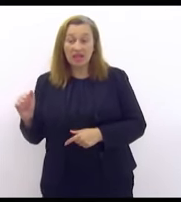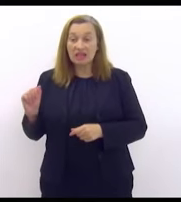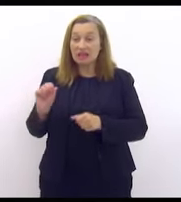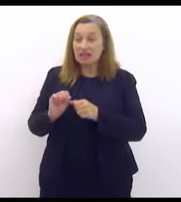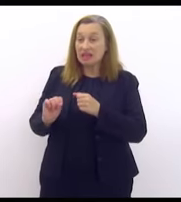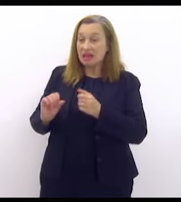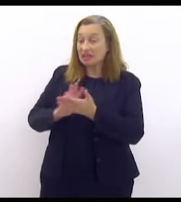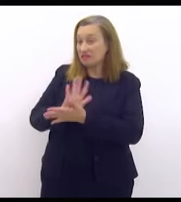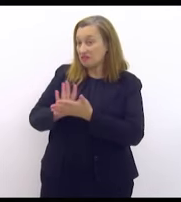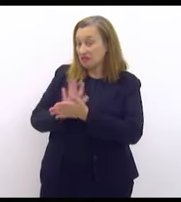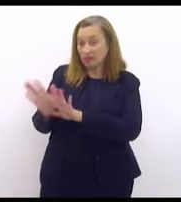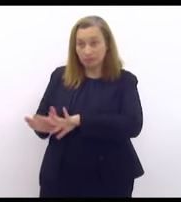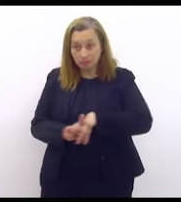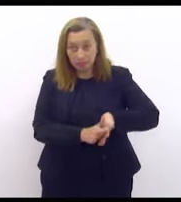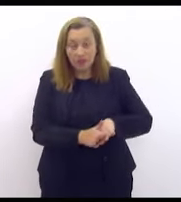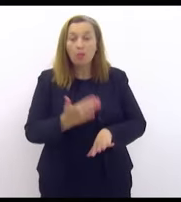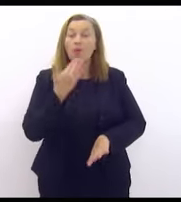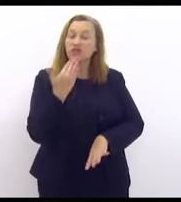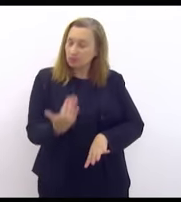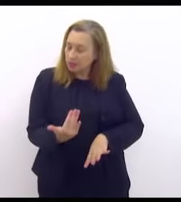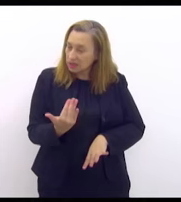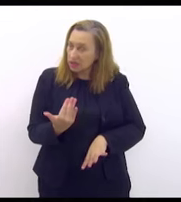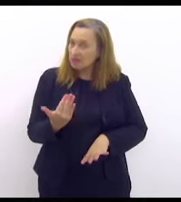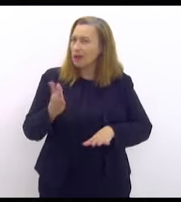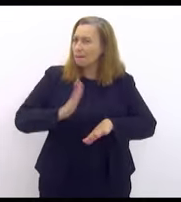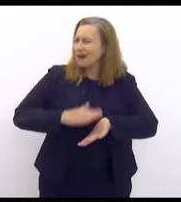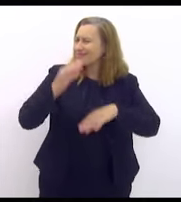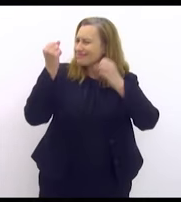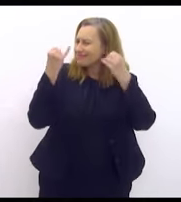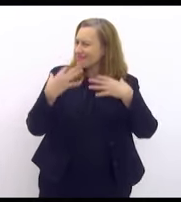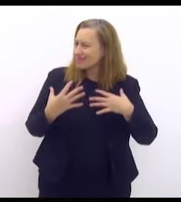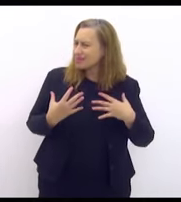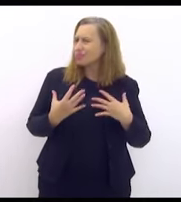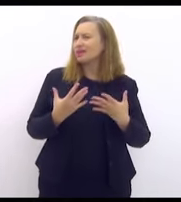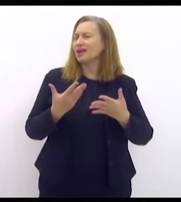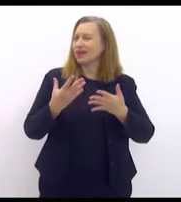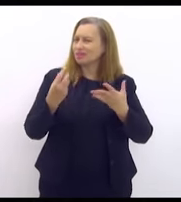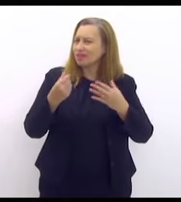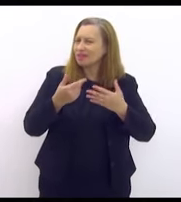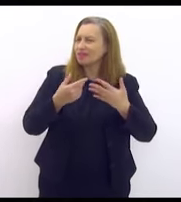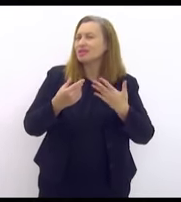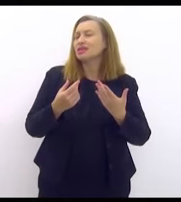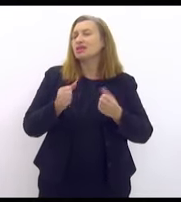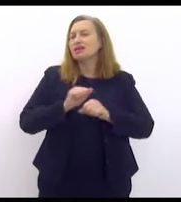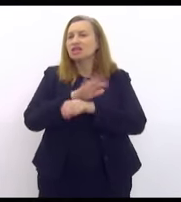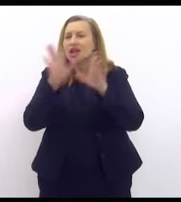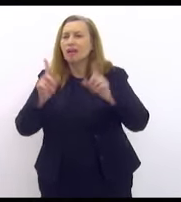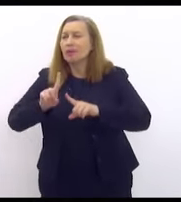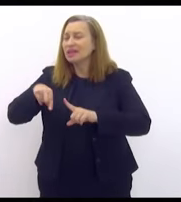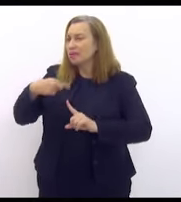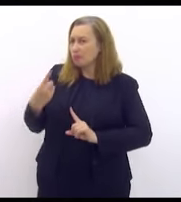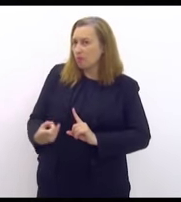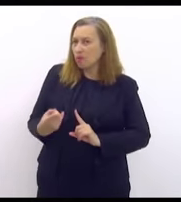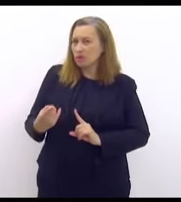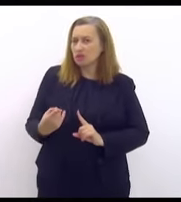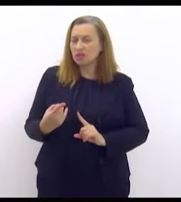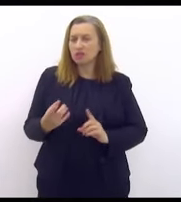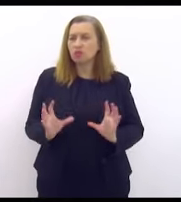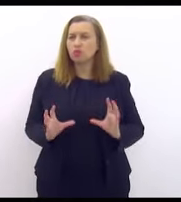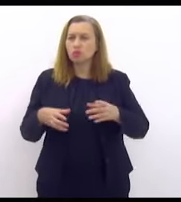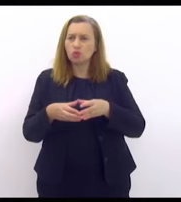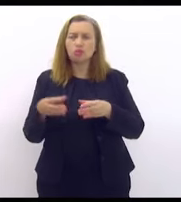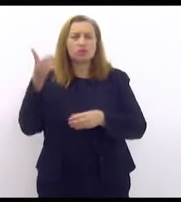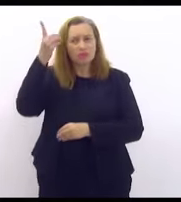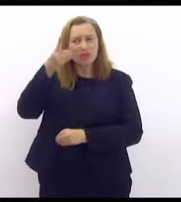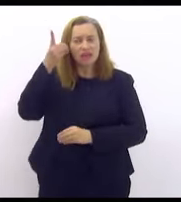foi executado. Mas vamos fazer a solicitação para que fique mais claro e a gente possa depois passar isso, não só para o conjunto de deputados aqui na